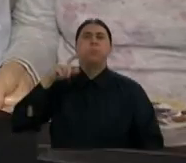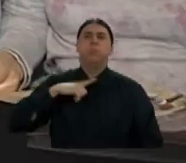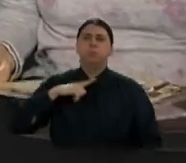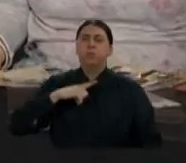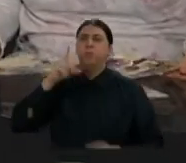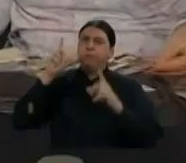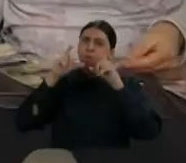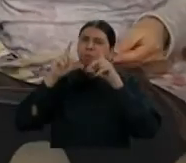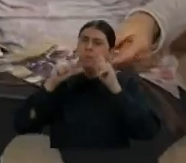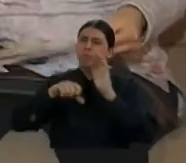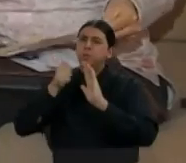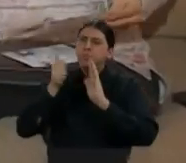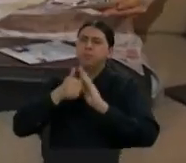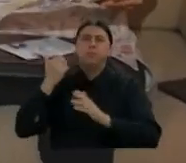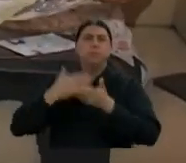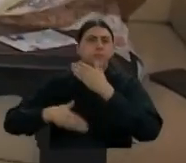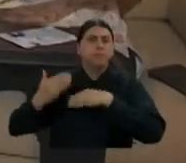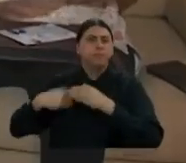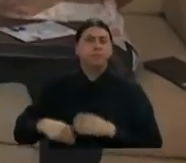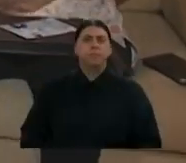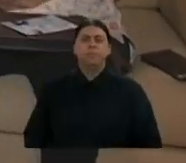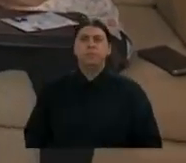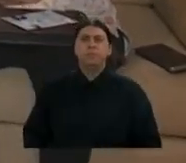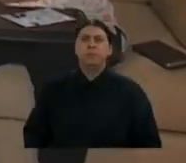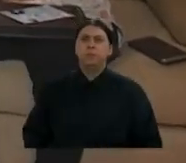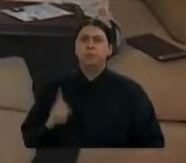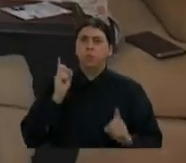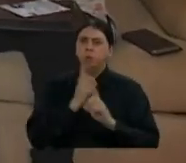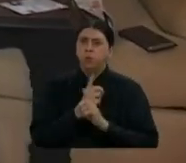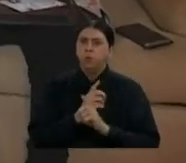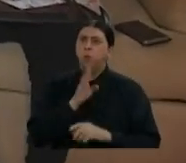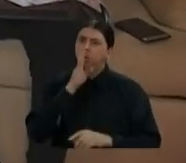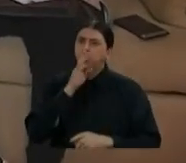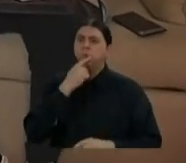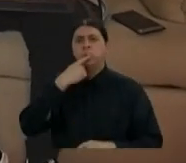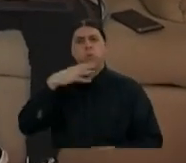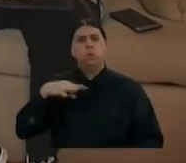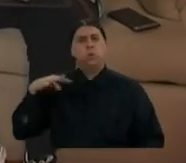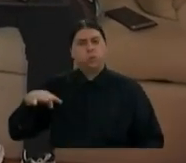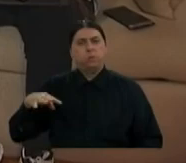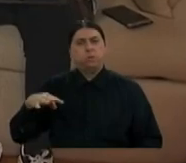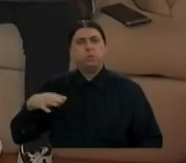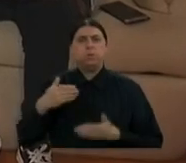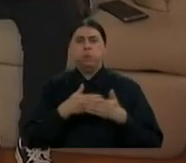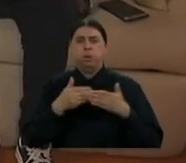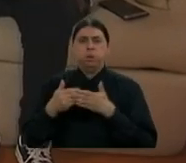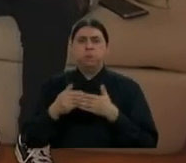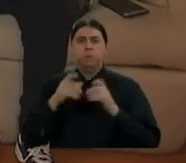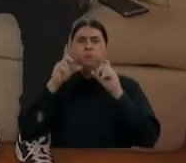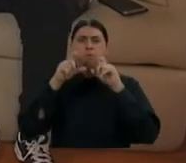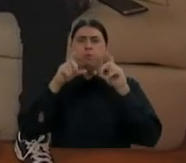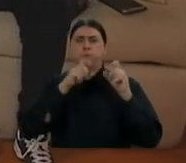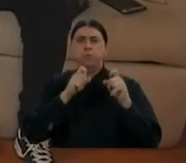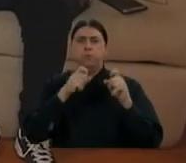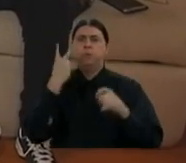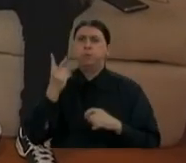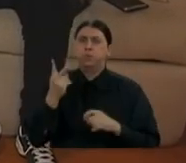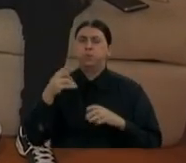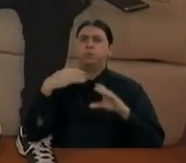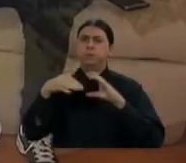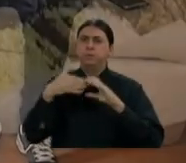fotos né os meninos conhecemos os dois por essas fotos que recebemos por e